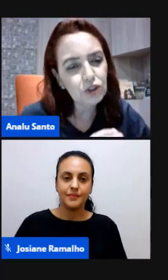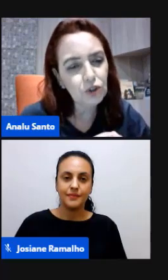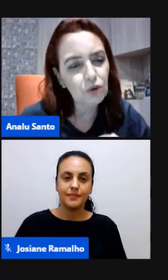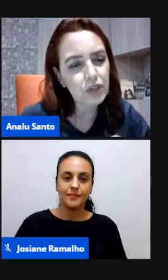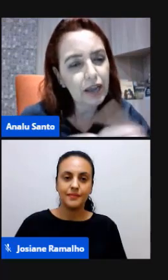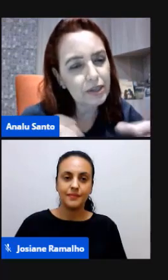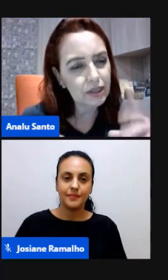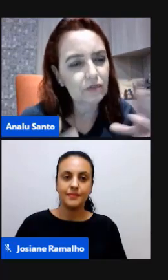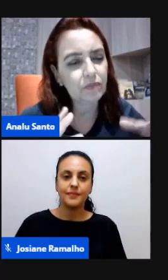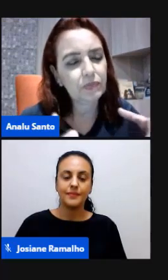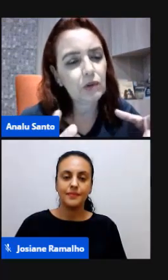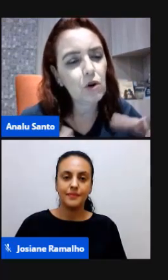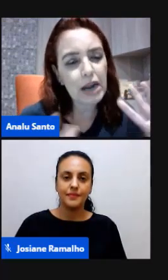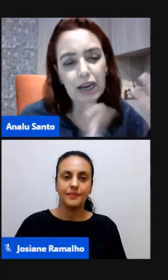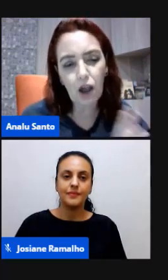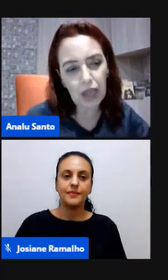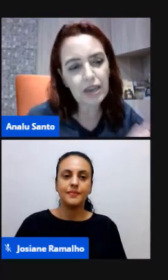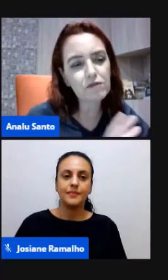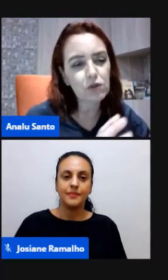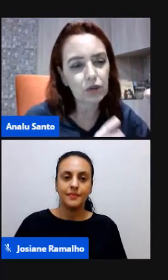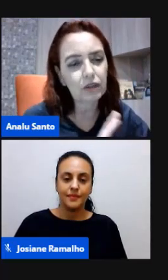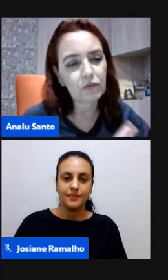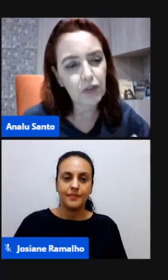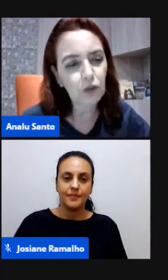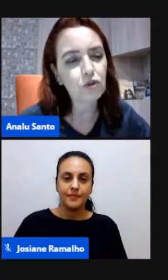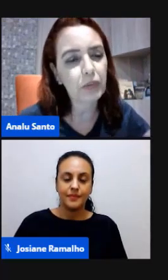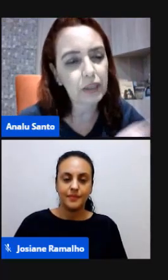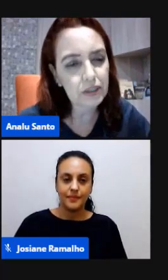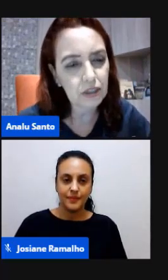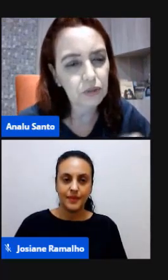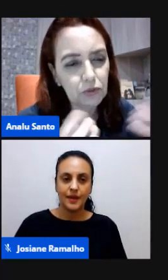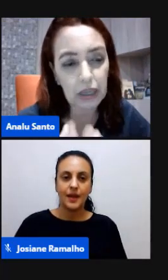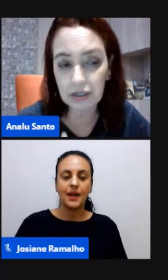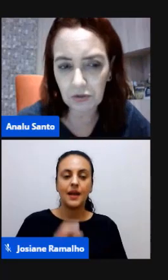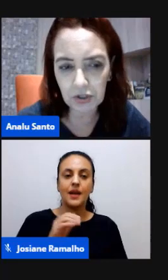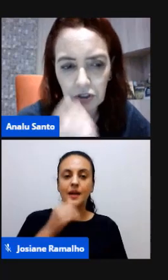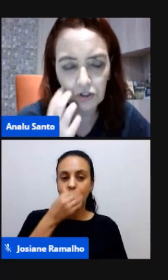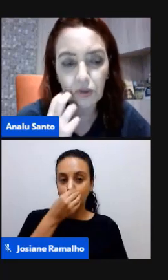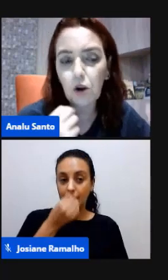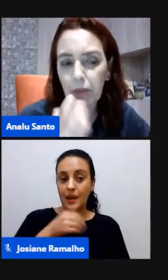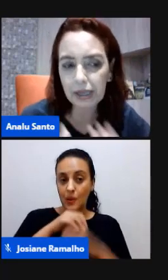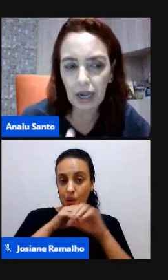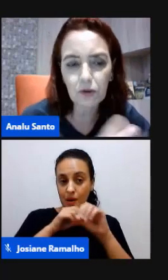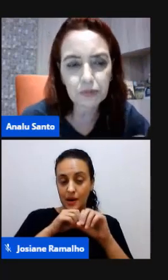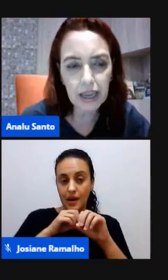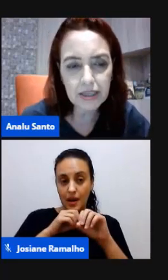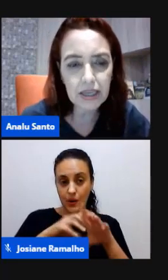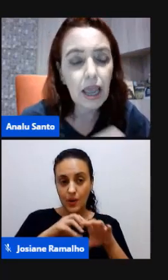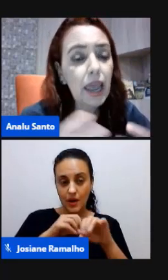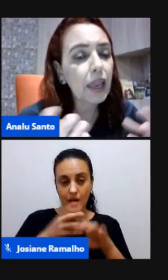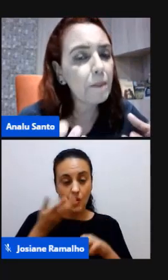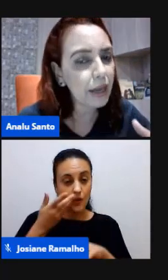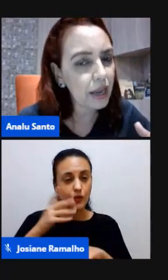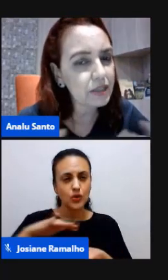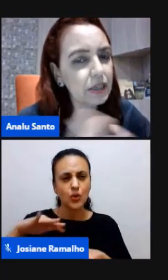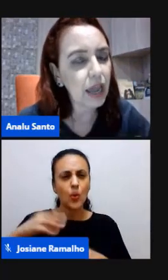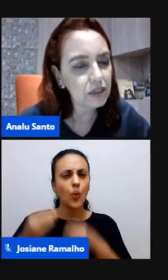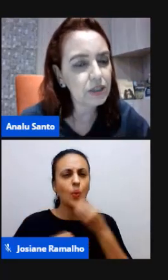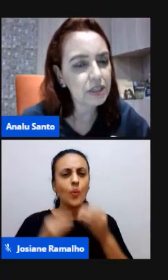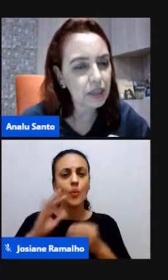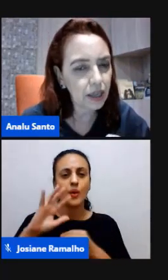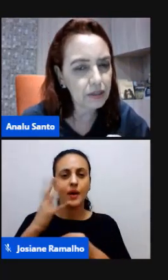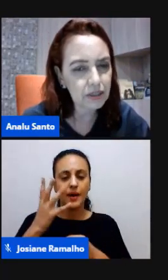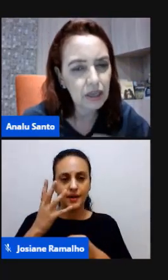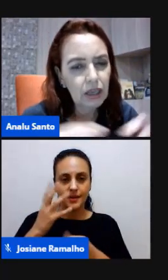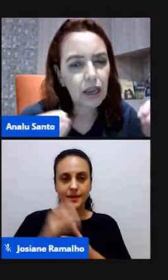a gente trouxe ainda, como a Cláudia falou sobre a questão da educação infantil, né, como é que ela acontece, ela aparece lá